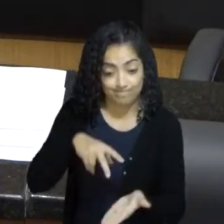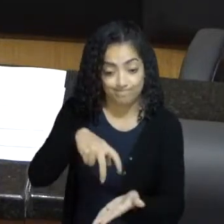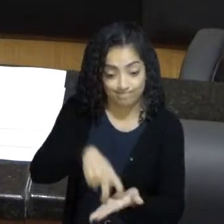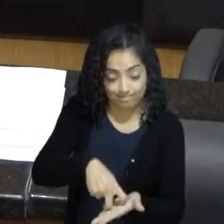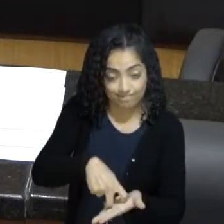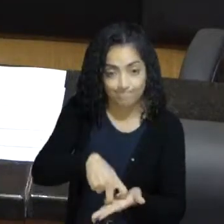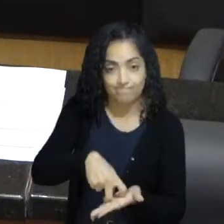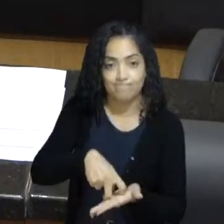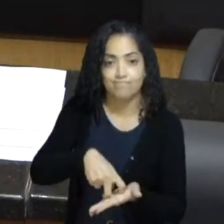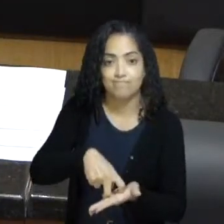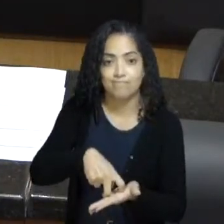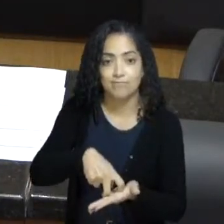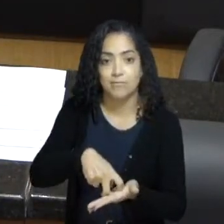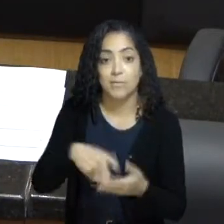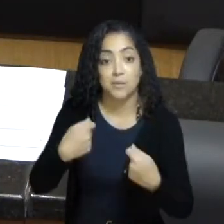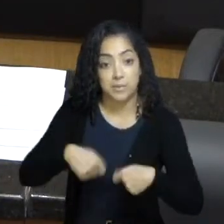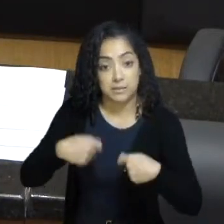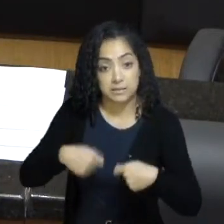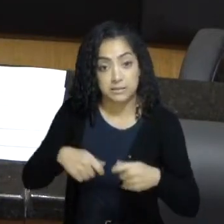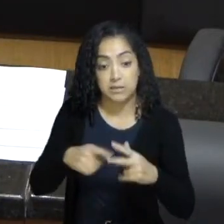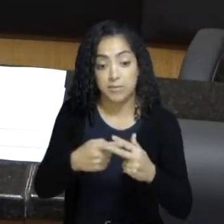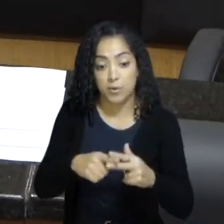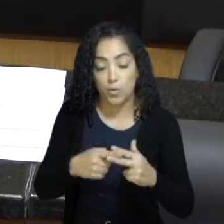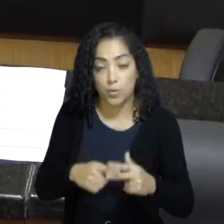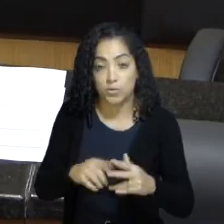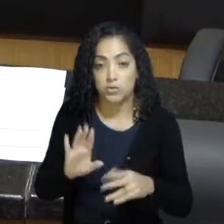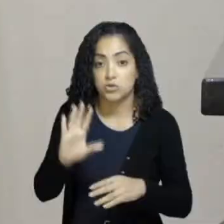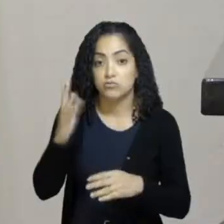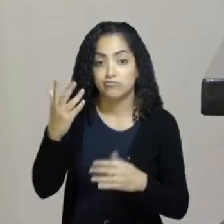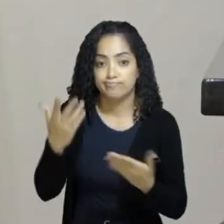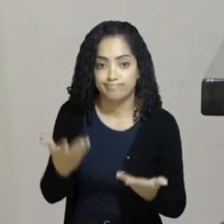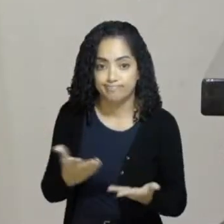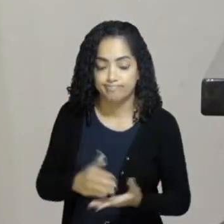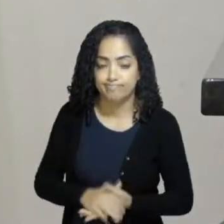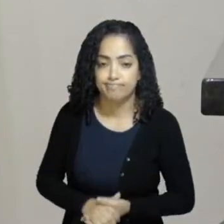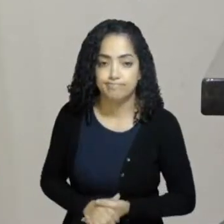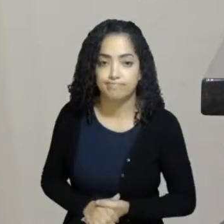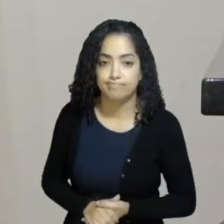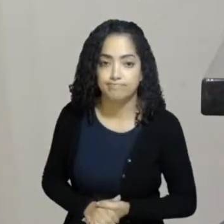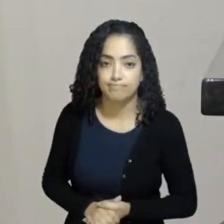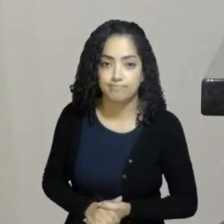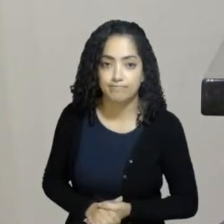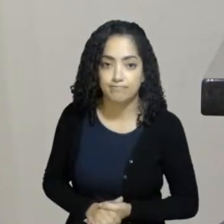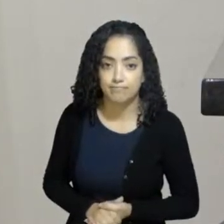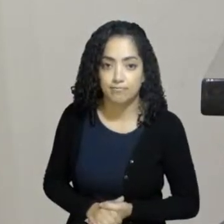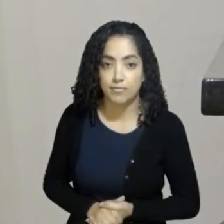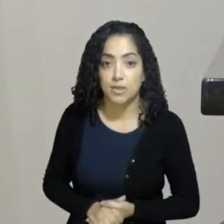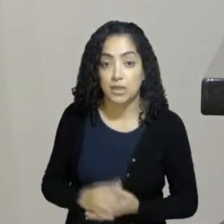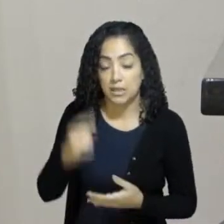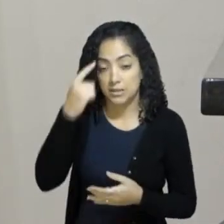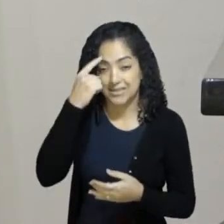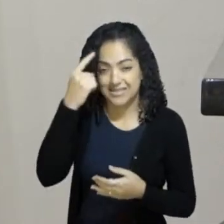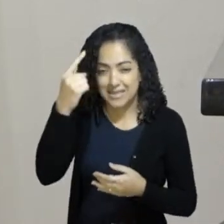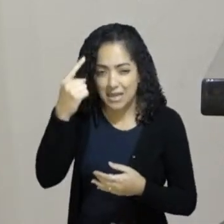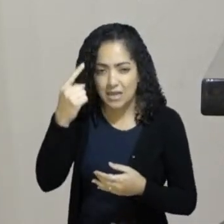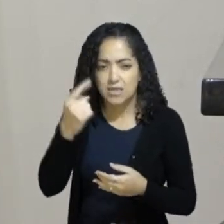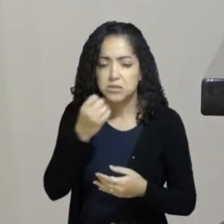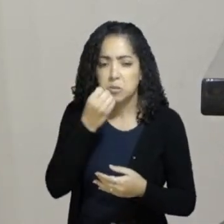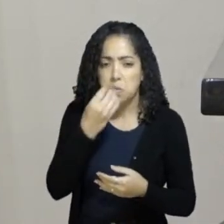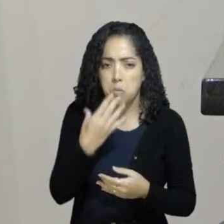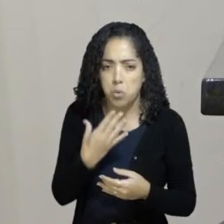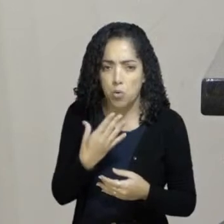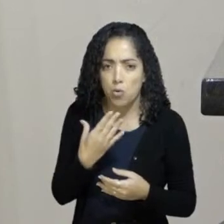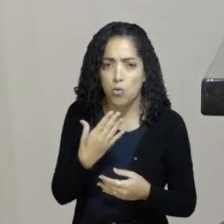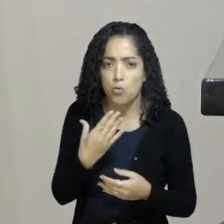o que está acontecendo hoje parabéns pela sua colocação Obrigado antigas são excelentes onde que eu volto para